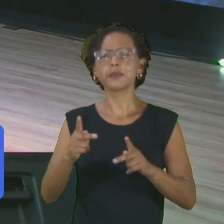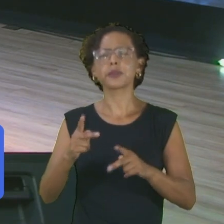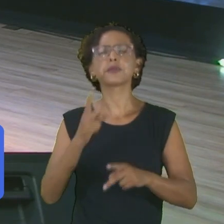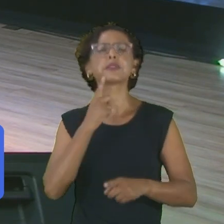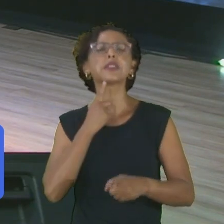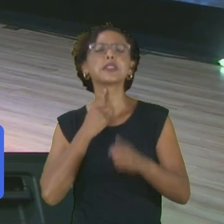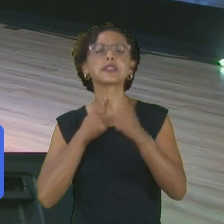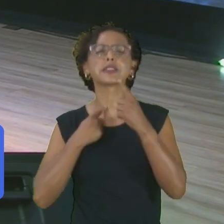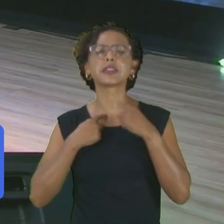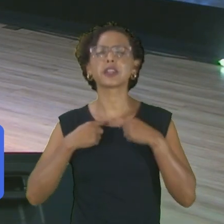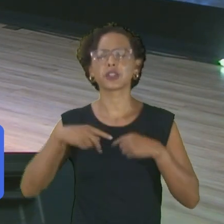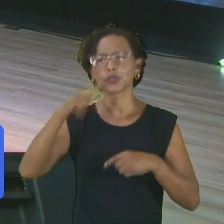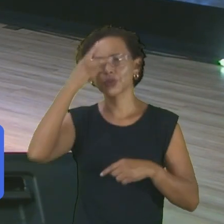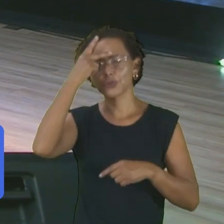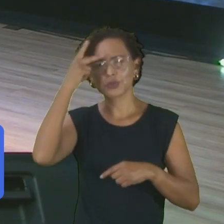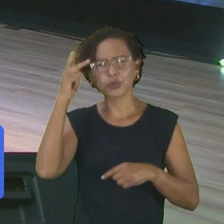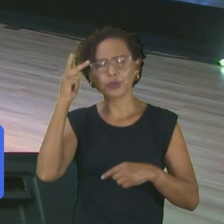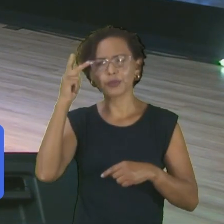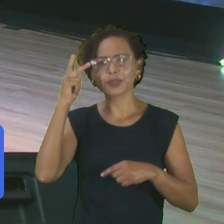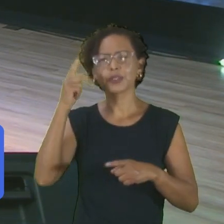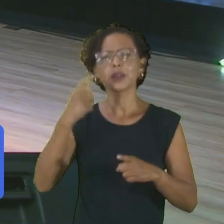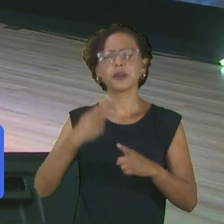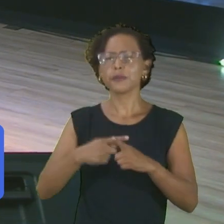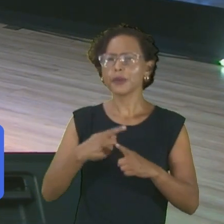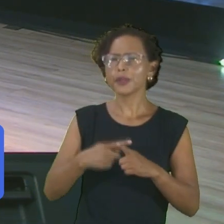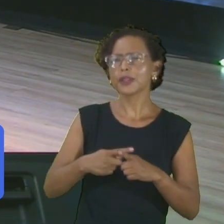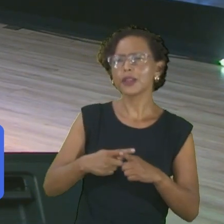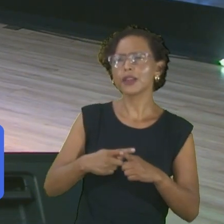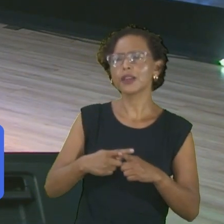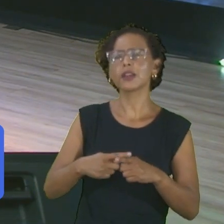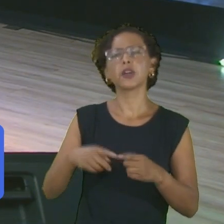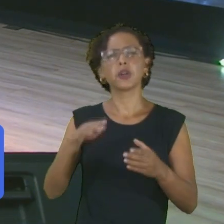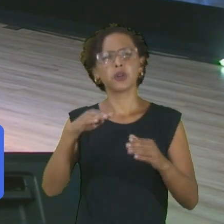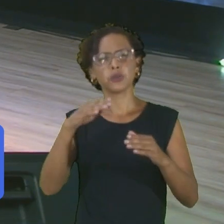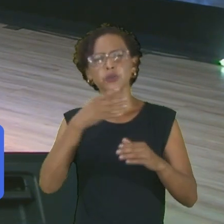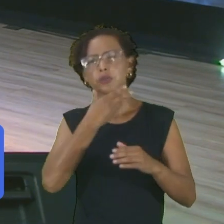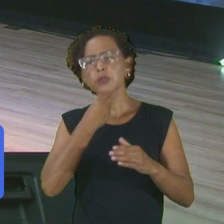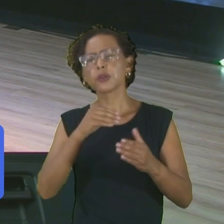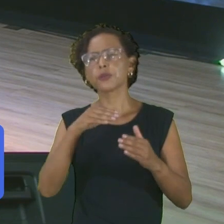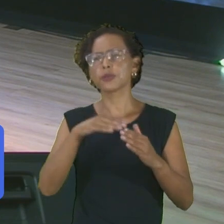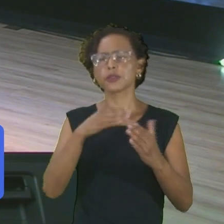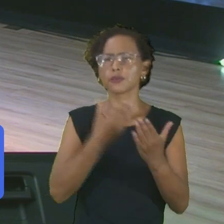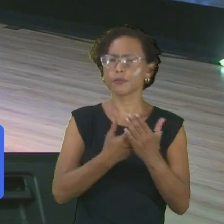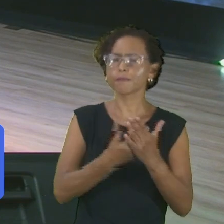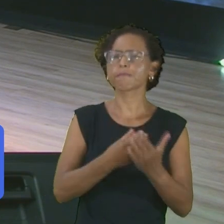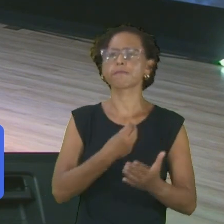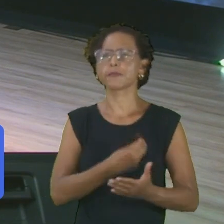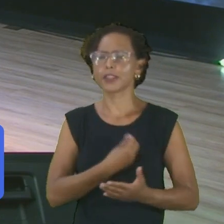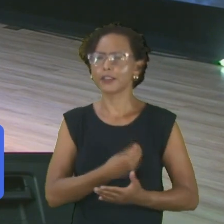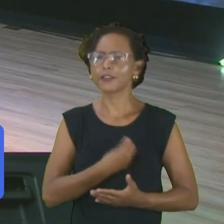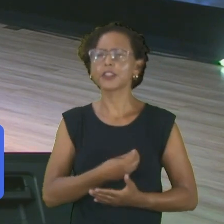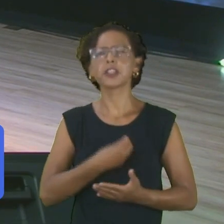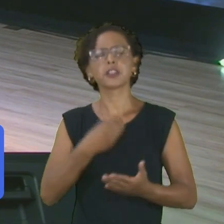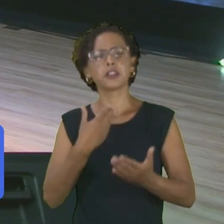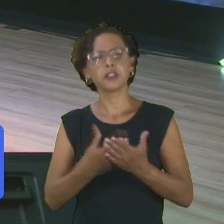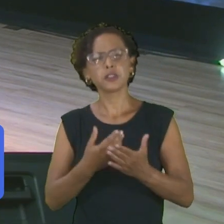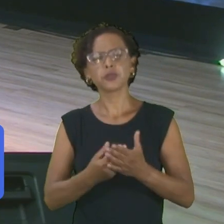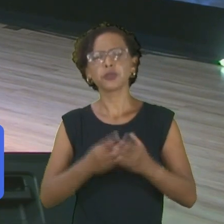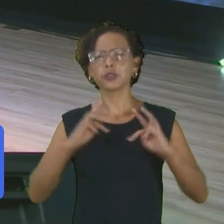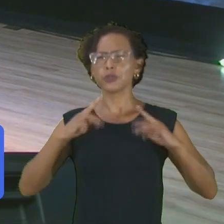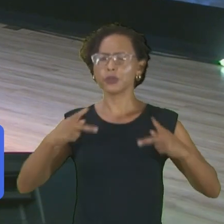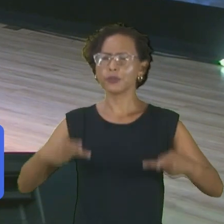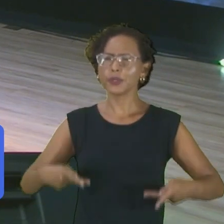Por exemplo, por que os sociólogos, a sociologia, estuda, por exemplo, o